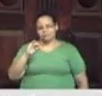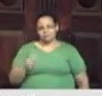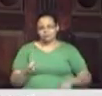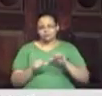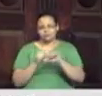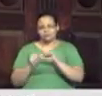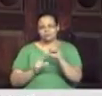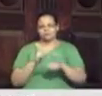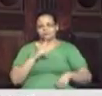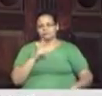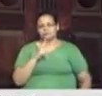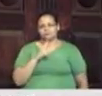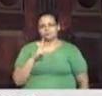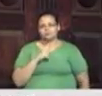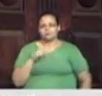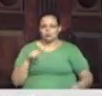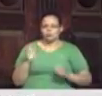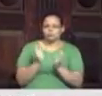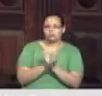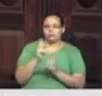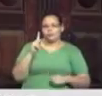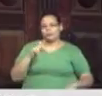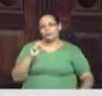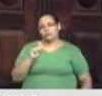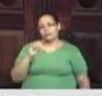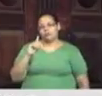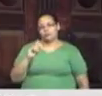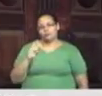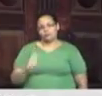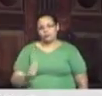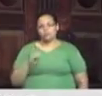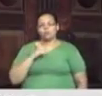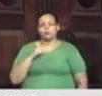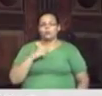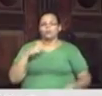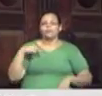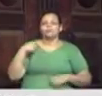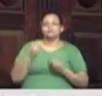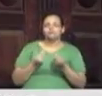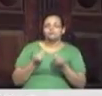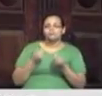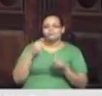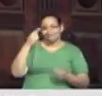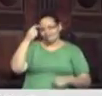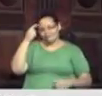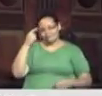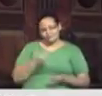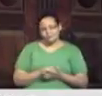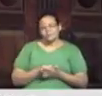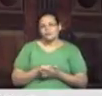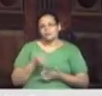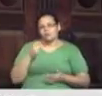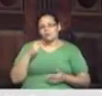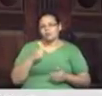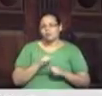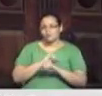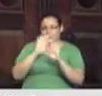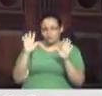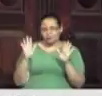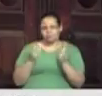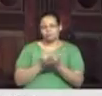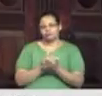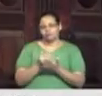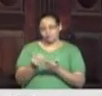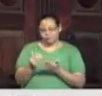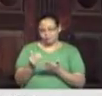Nosso partido, o PSDB, a bancada do PSB aqui na Assembleia Legislativa, teve uma posição muito clara desde o início desse